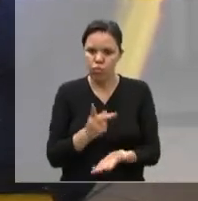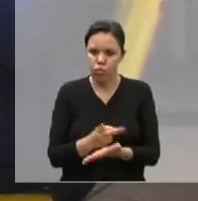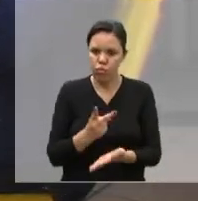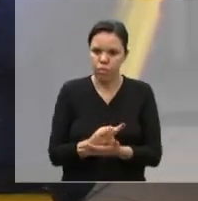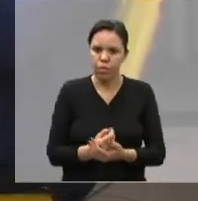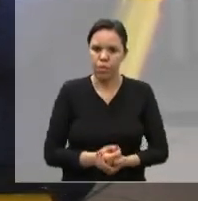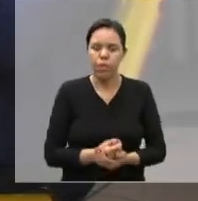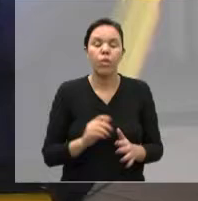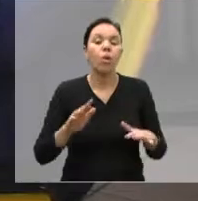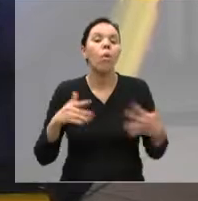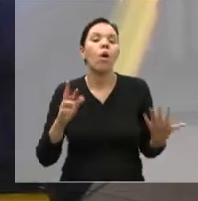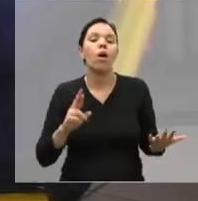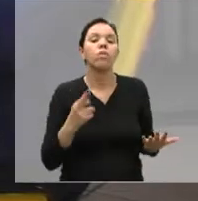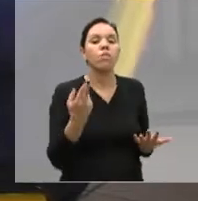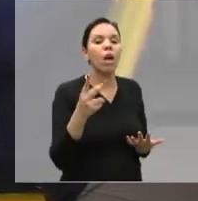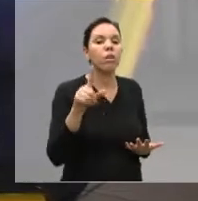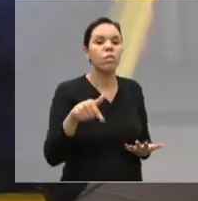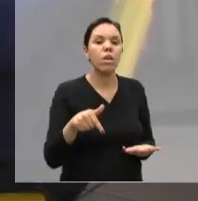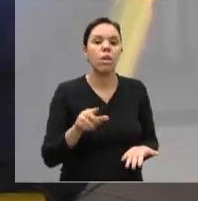para a sociedade, Anne?